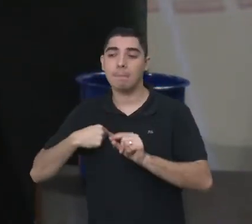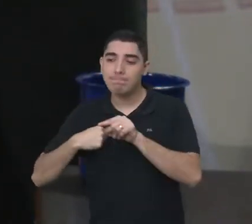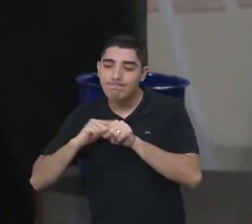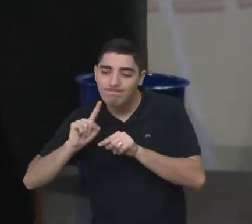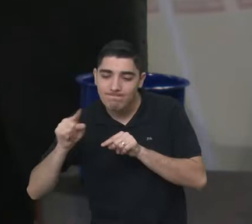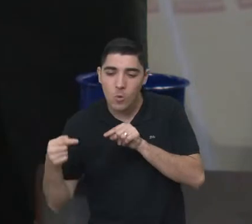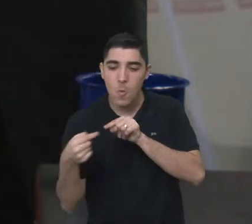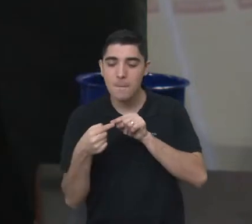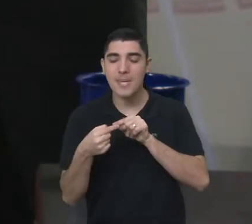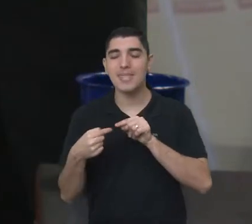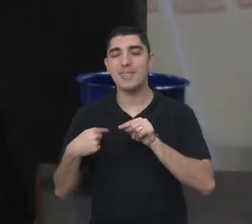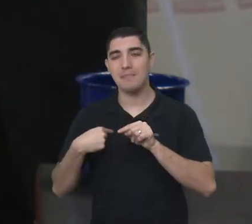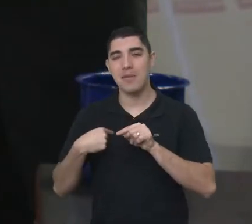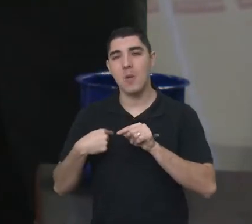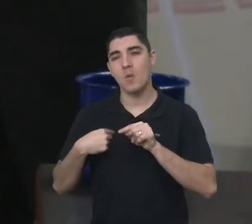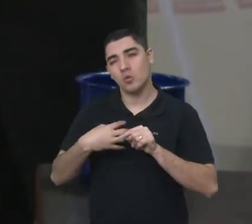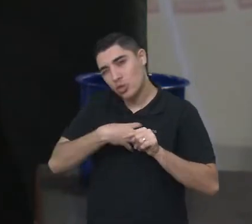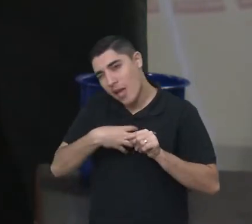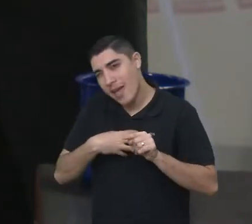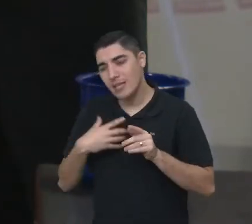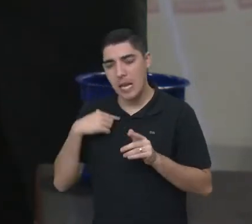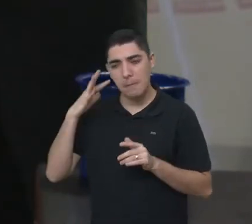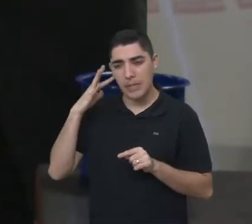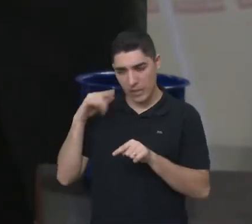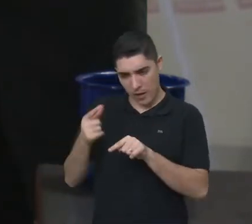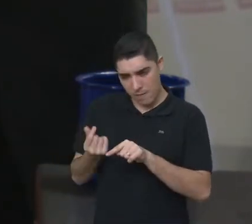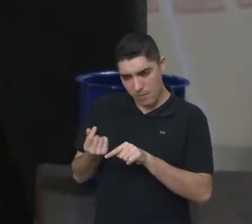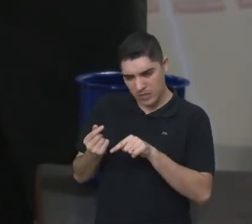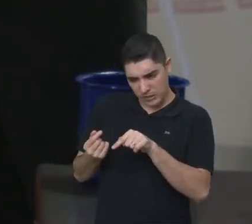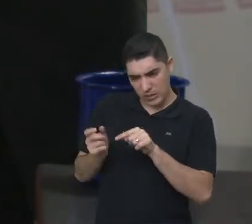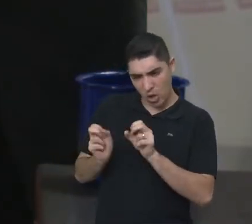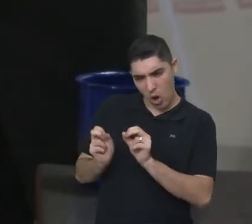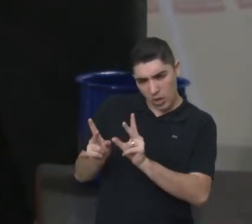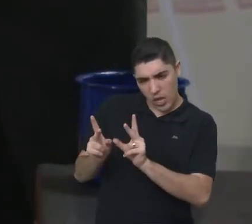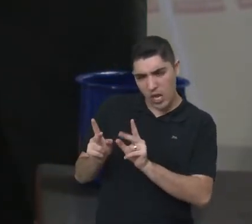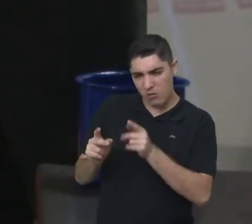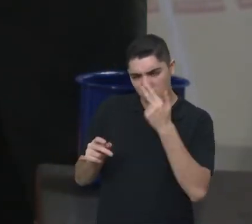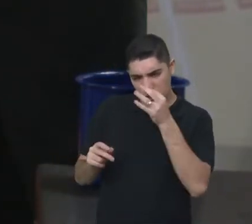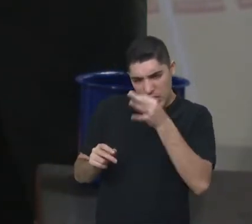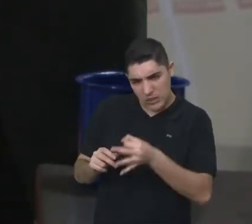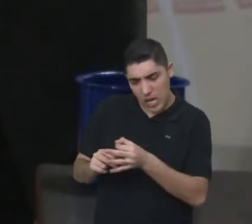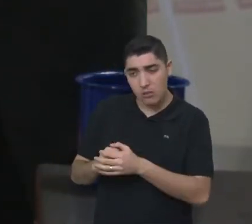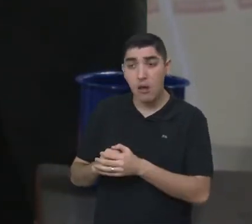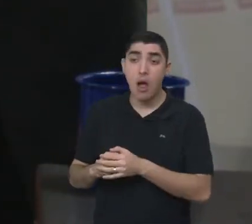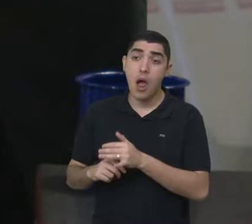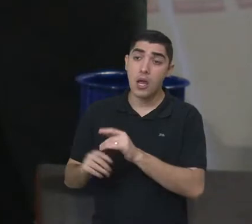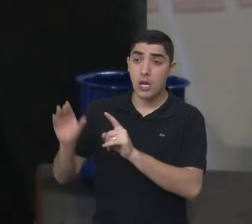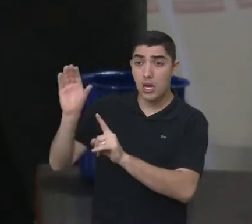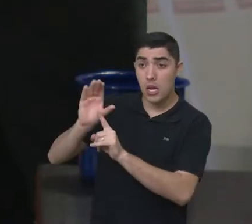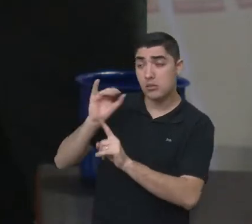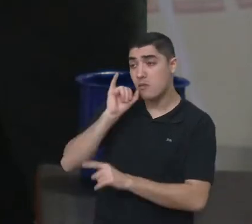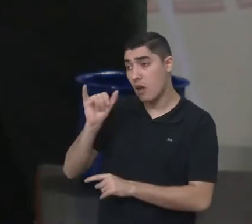sabe? Aí eu penso num valor, eu tô ok, eu acho que vale isso, e cliente, se quiser, não quiser, tá tudo